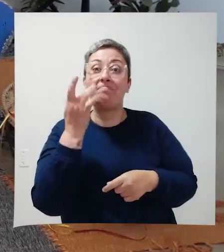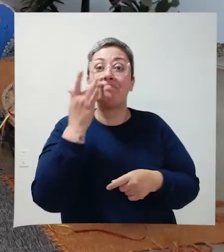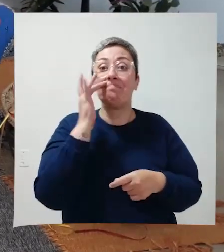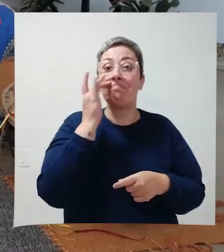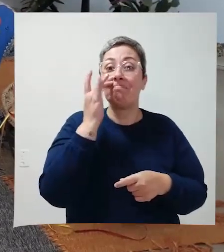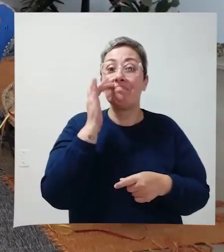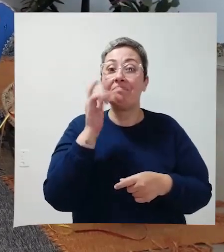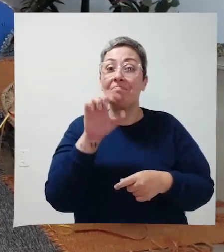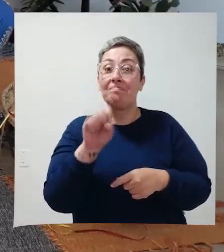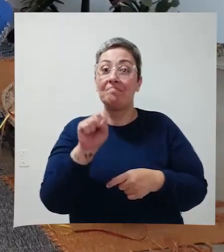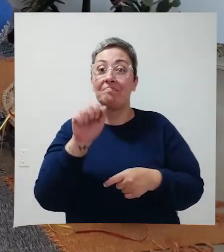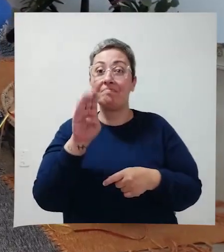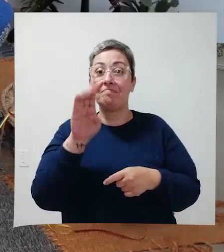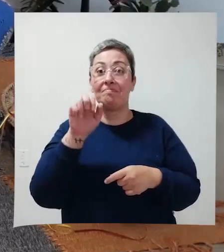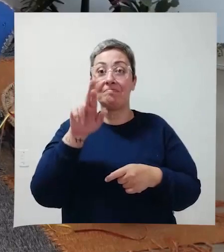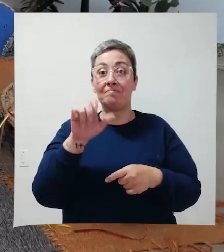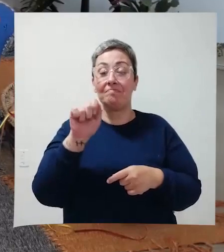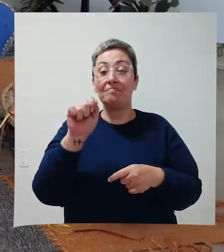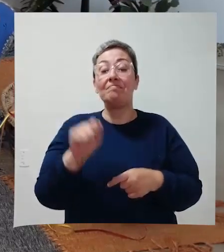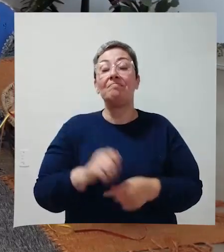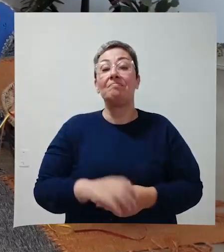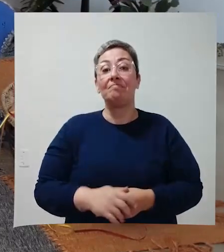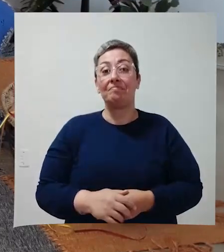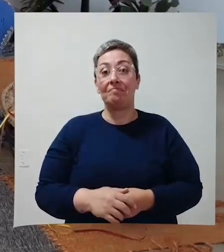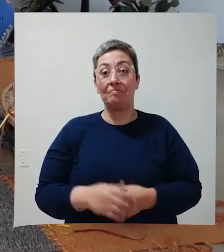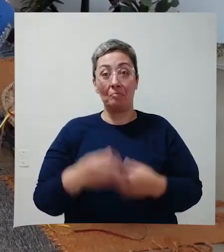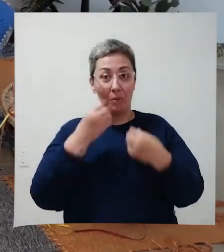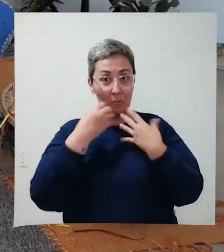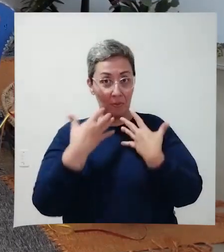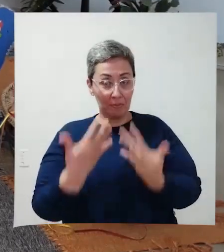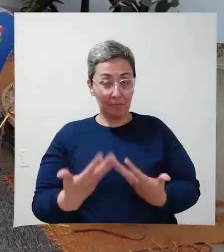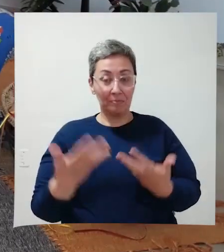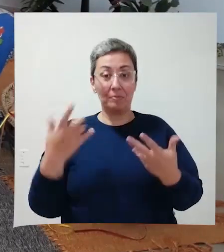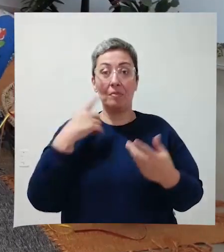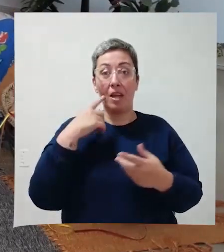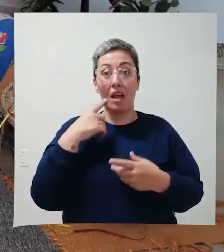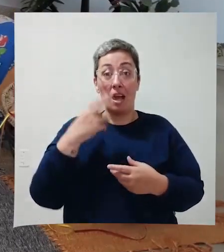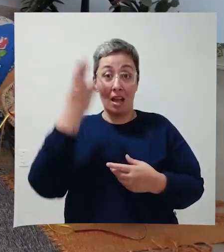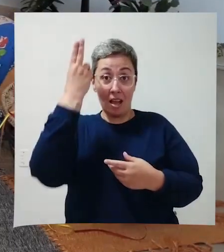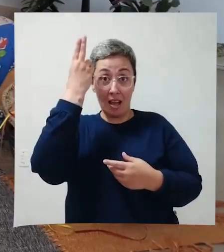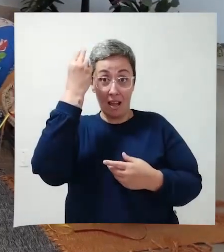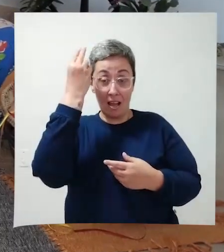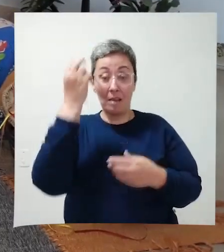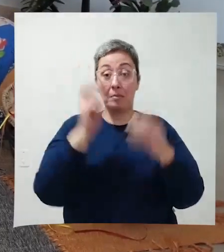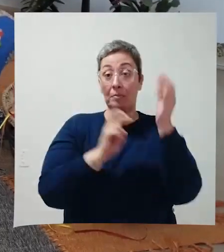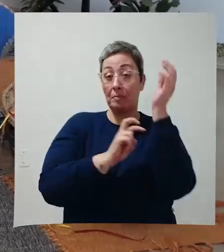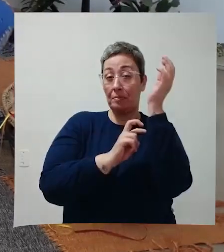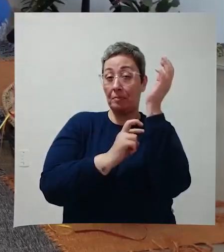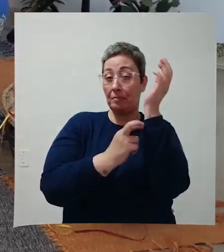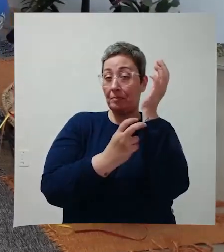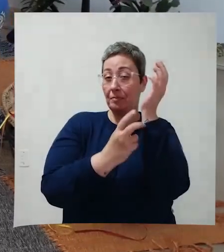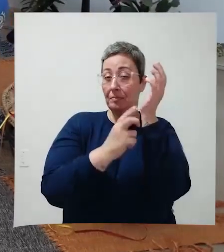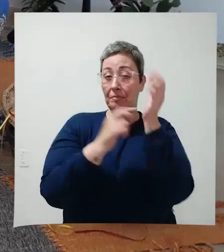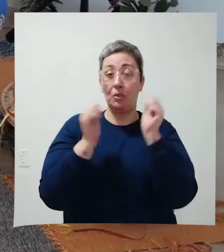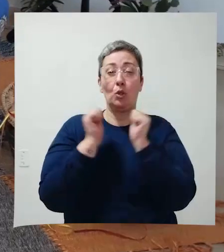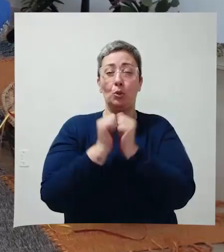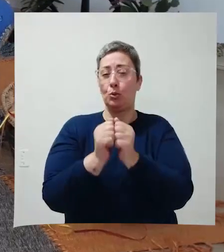era de ouro, é de samburá. Muito bem. A lebre e o camaleão eram